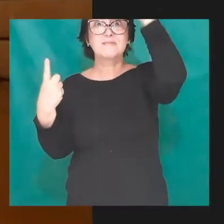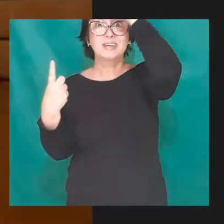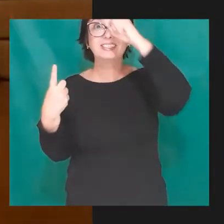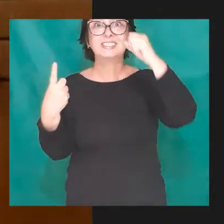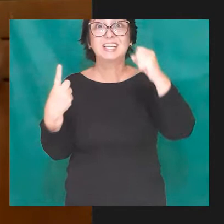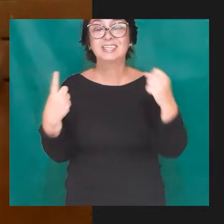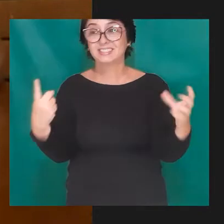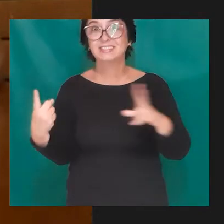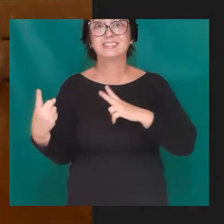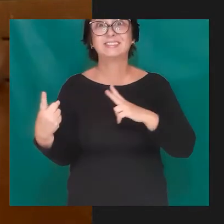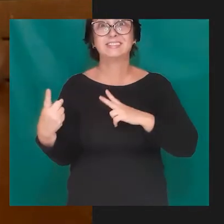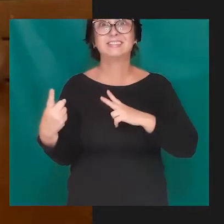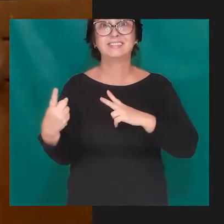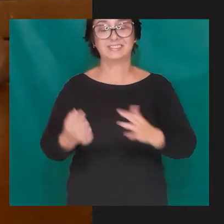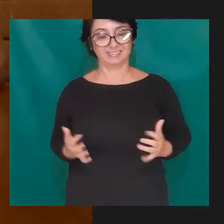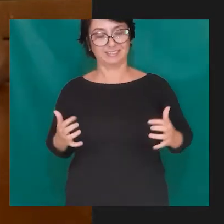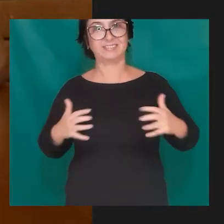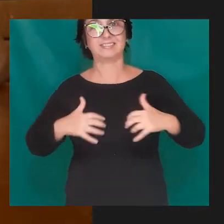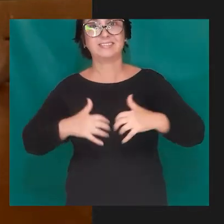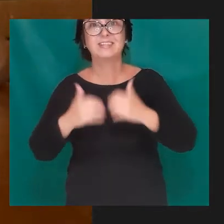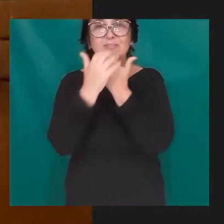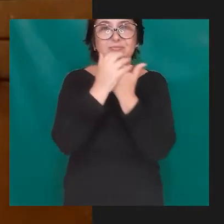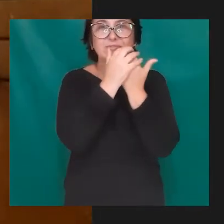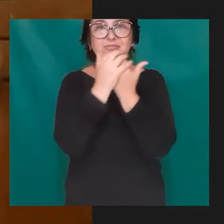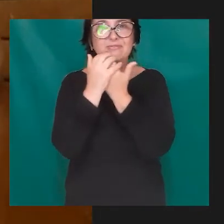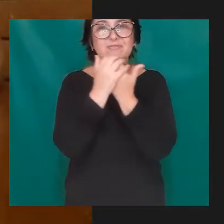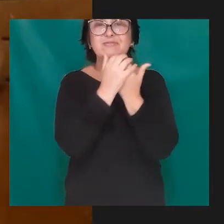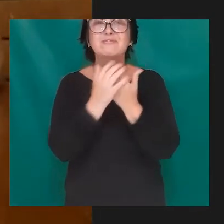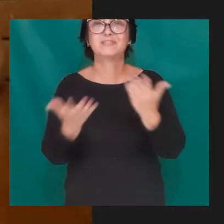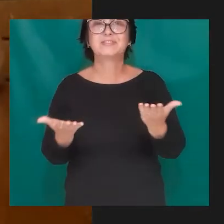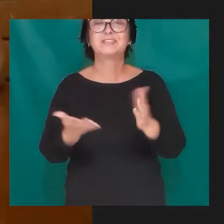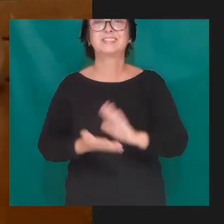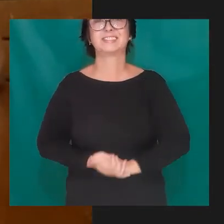tão particular que é o acordeão de apuro. Então a gente